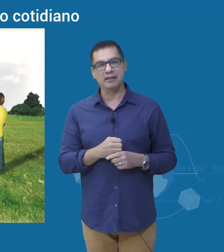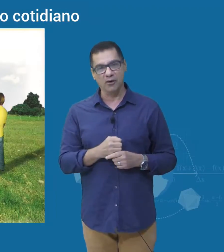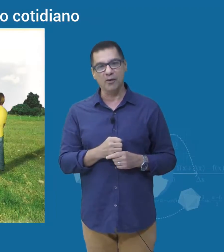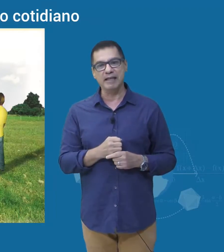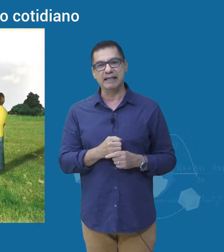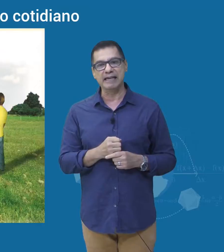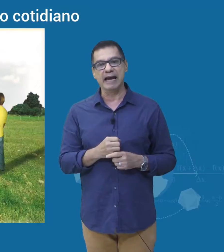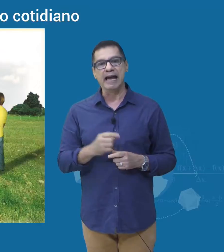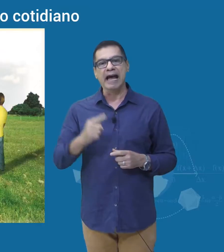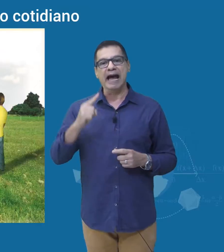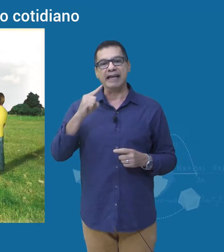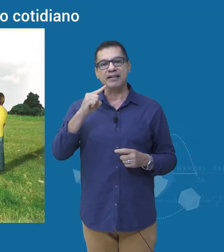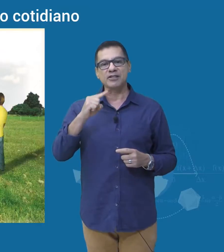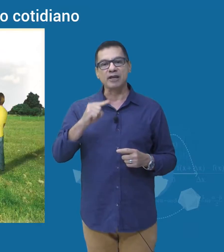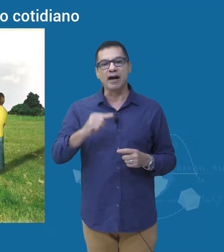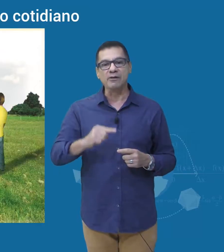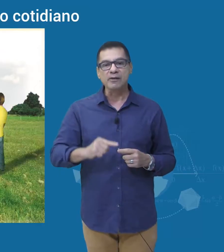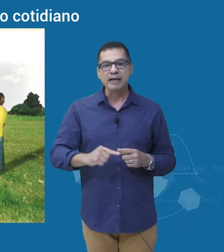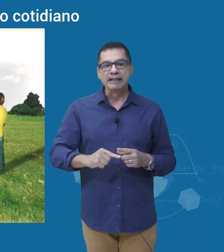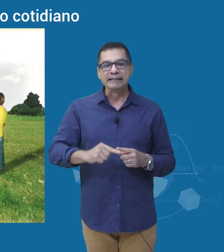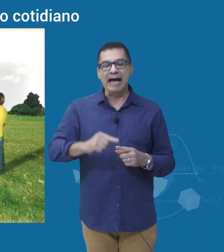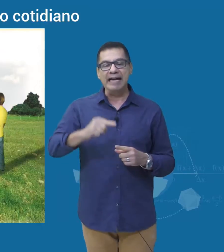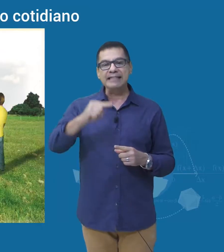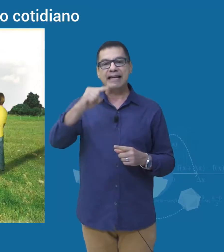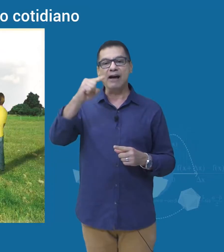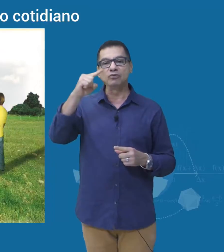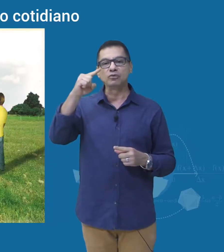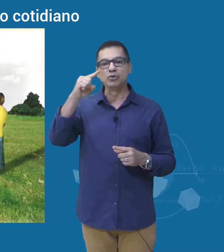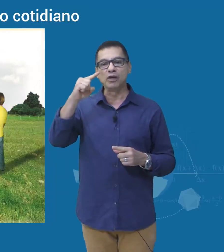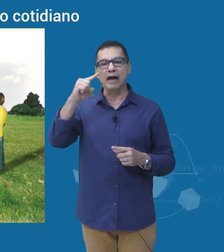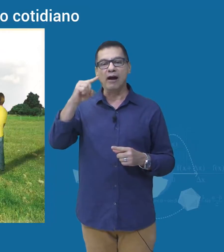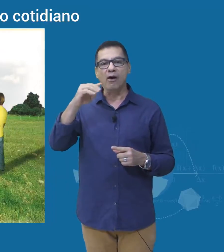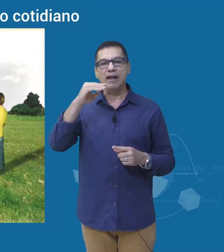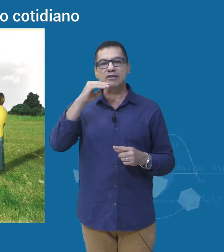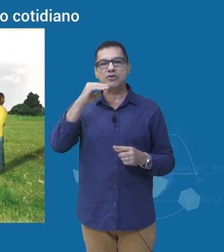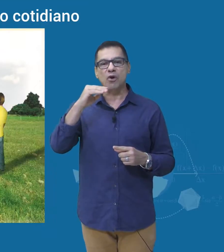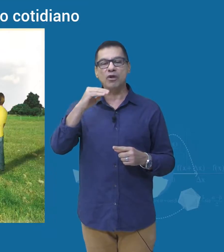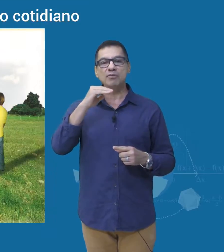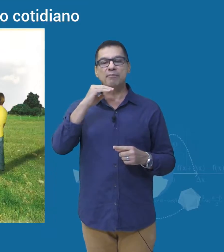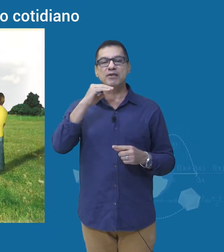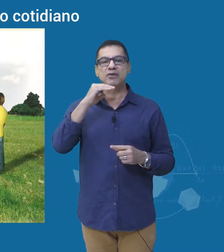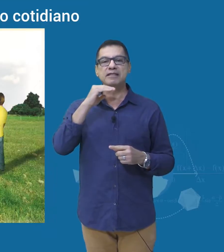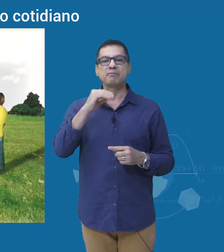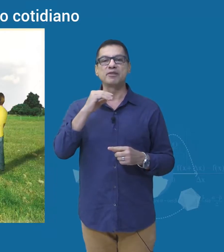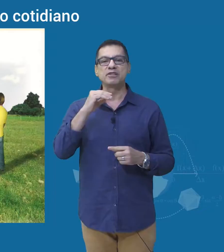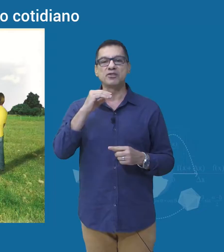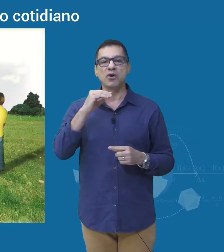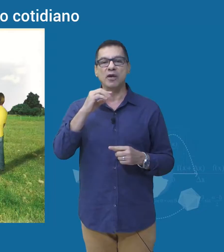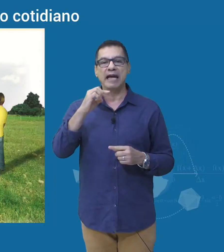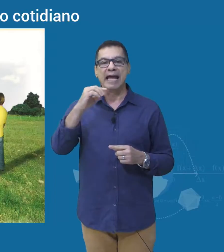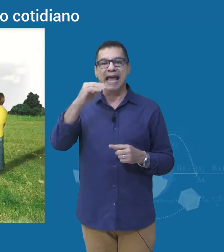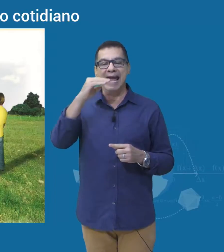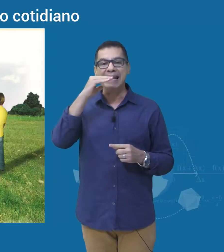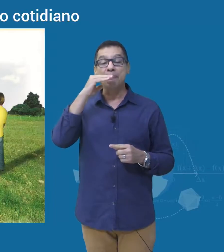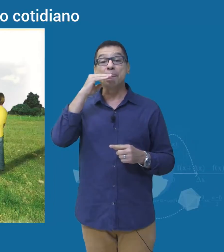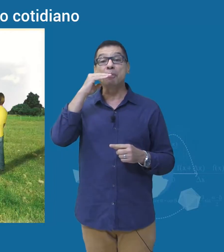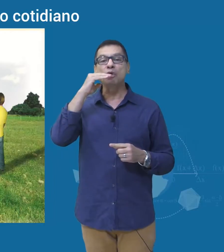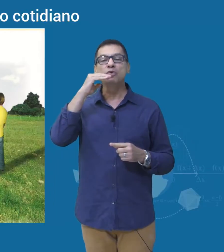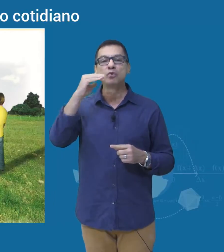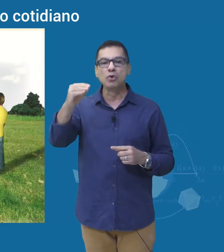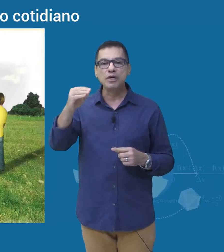da trigonometria, a questão das alturas. Olha só, quando uma pessoa se posiciona,